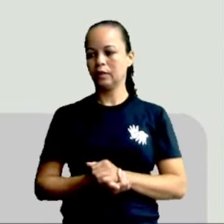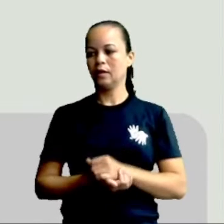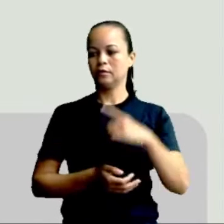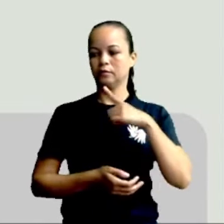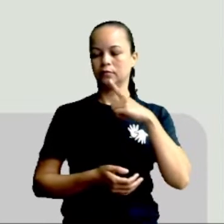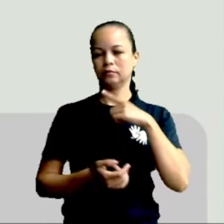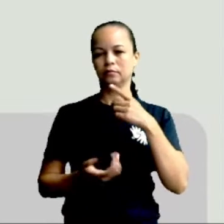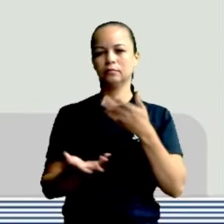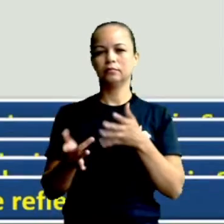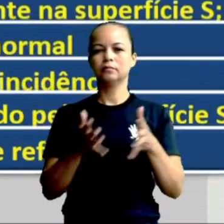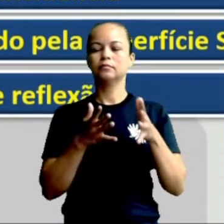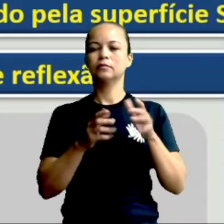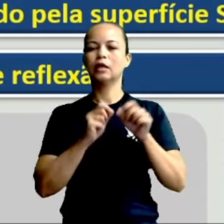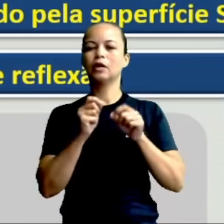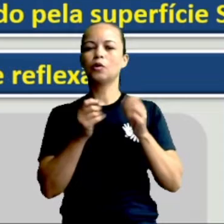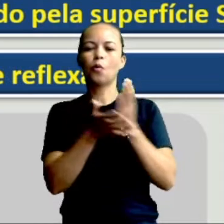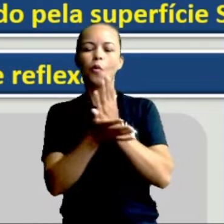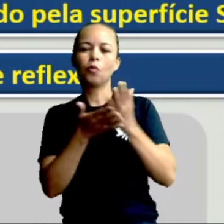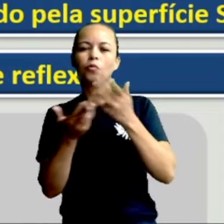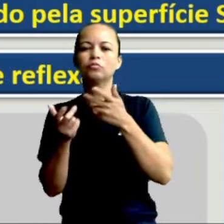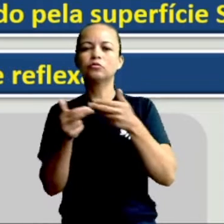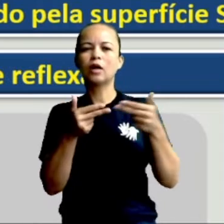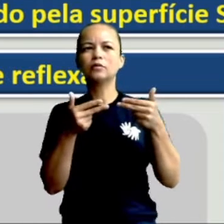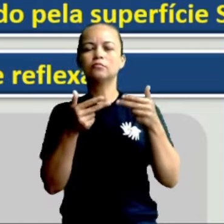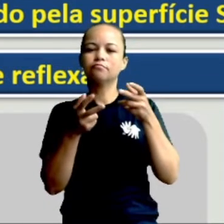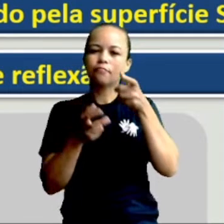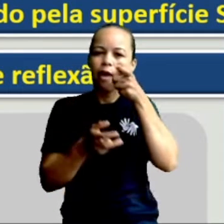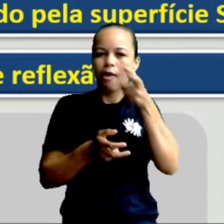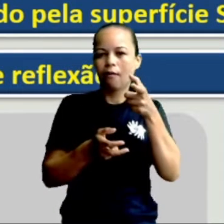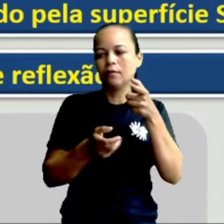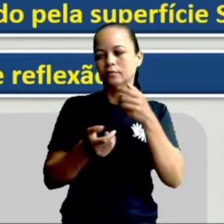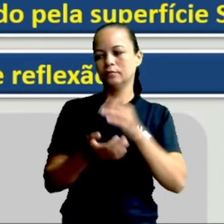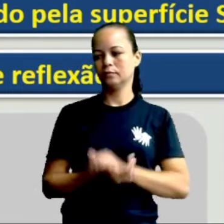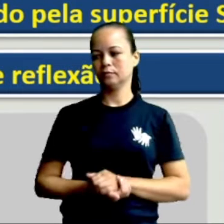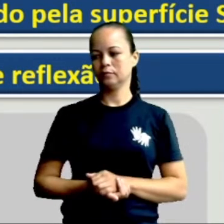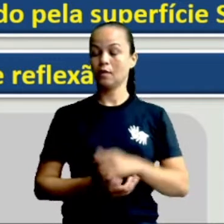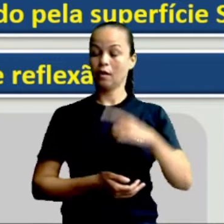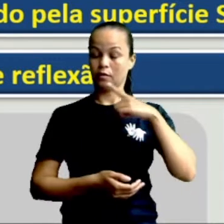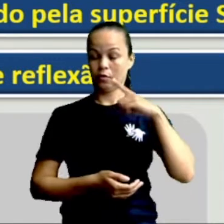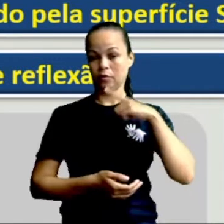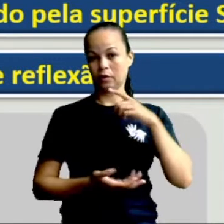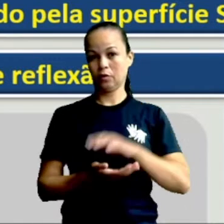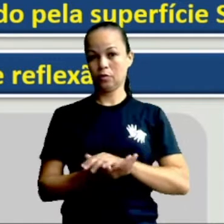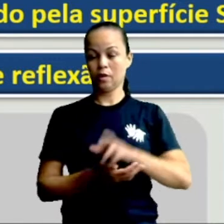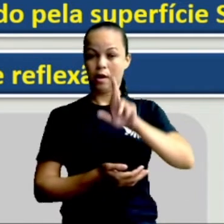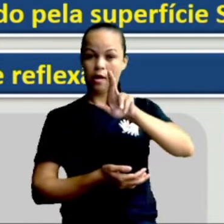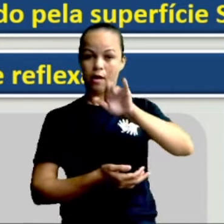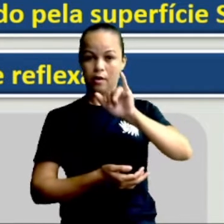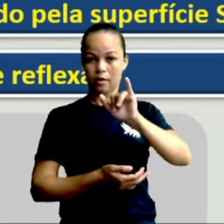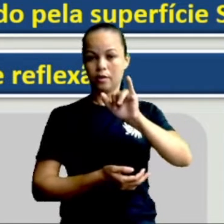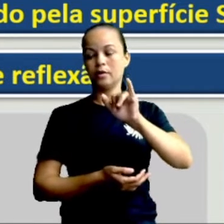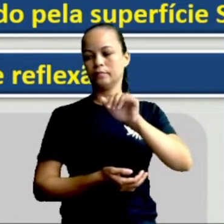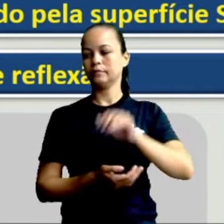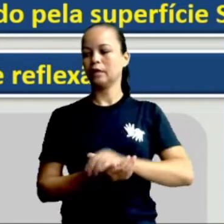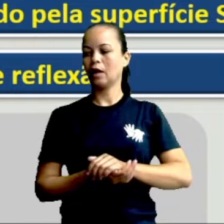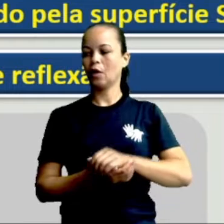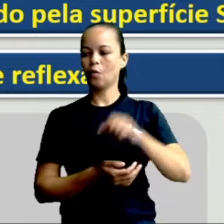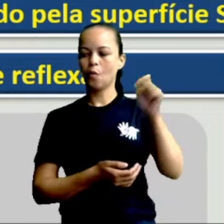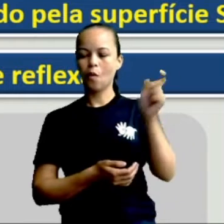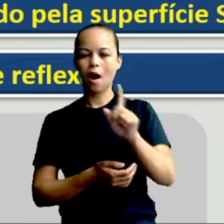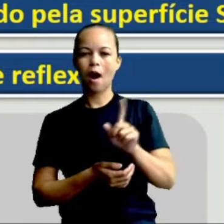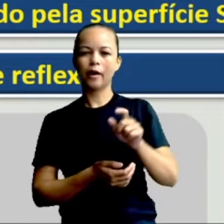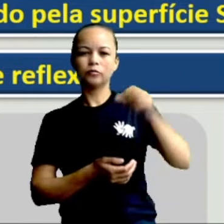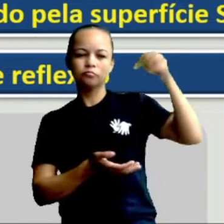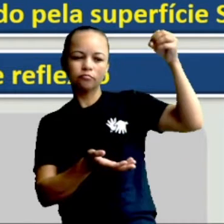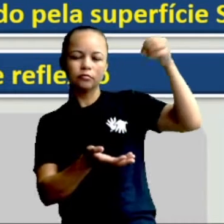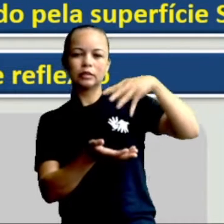aqui, ó, alguns dados para vocês bem interessantes. Ó, eu tenho aí O RI é o raio de incidência da